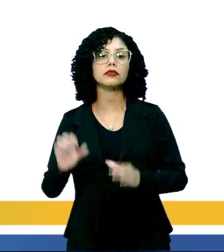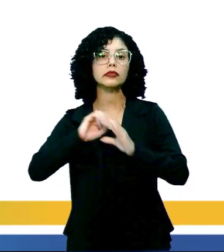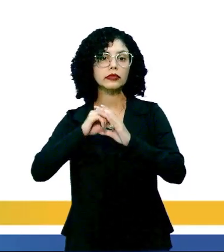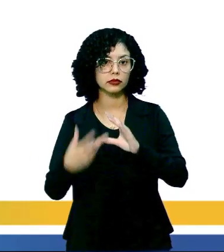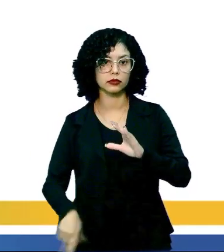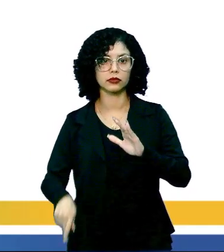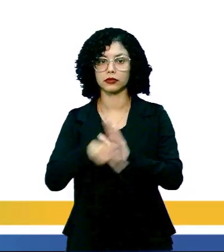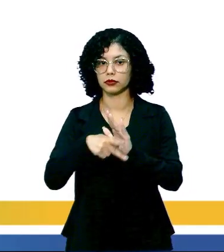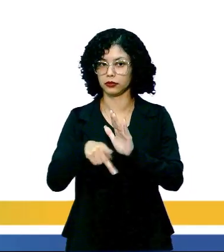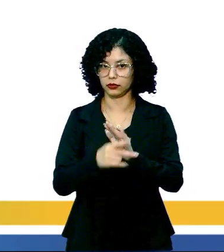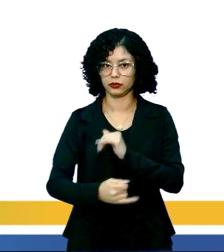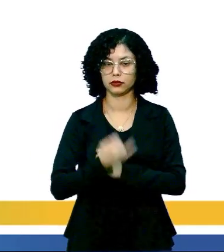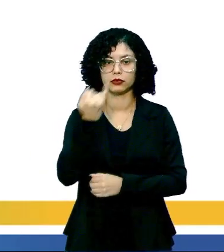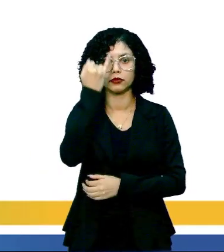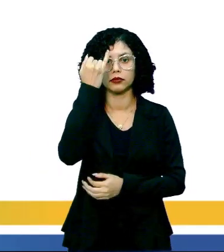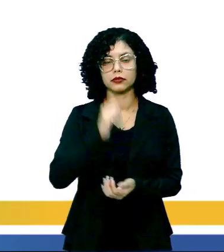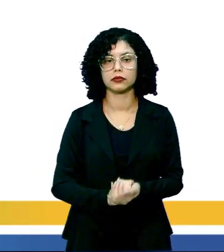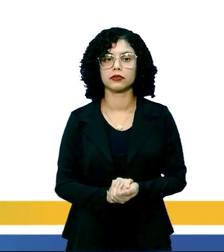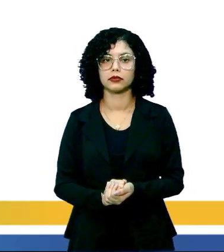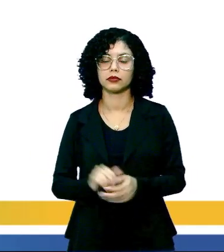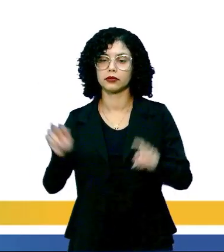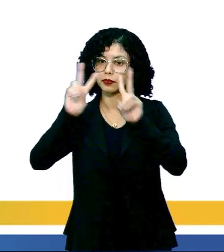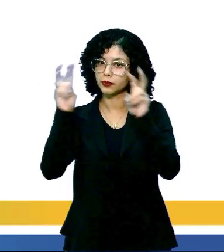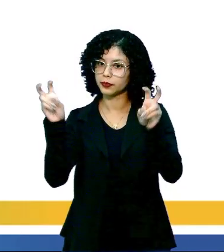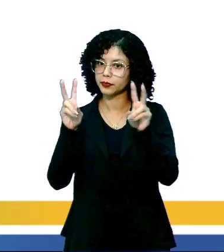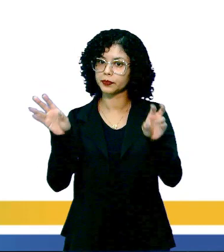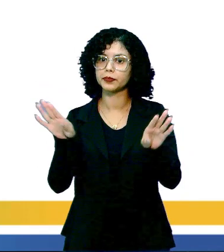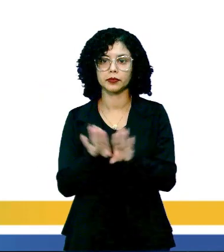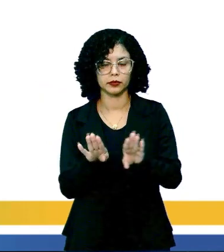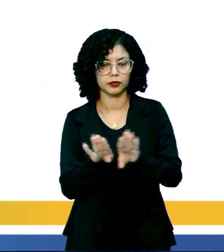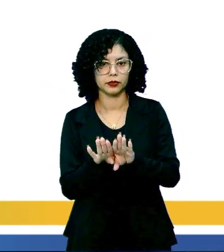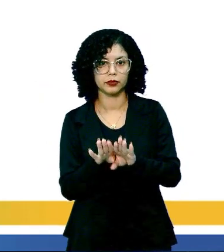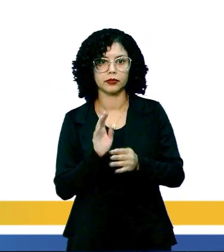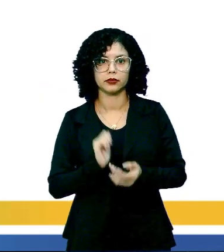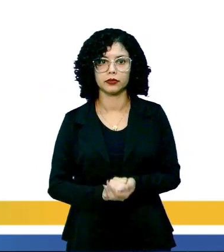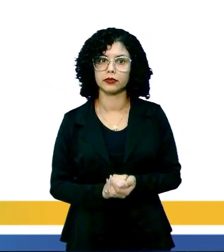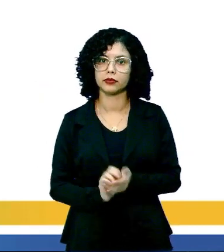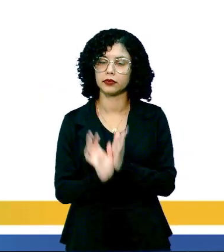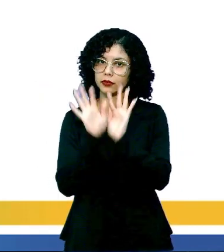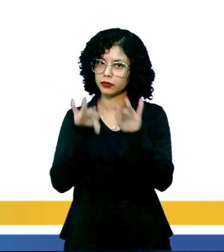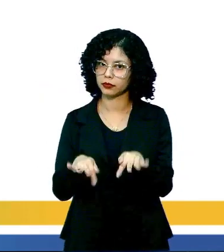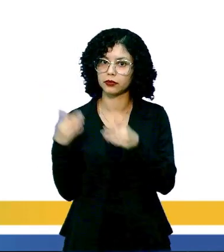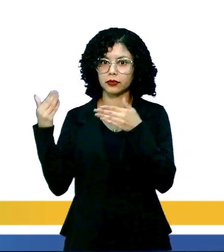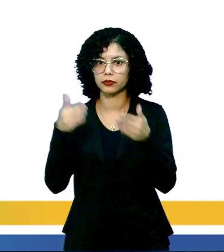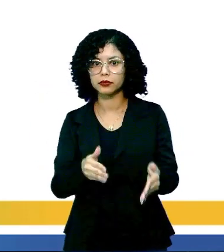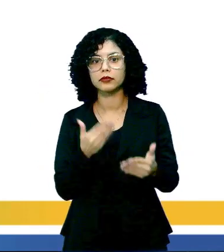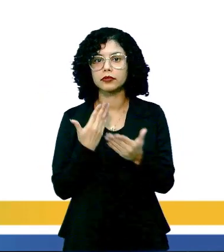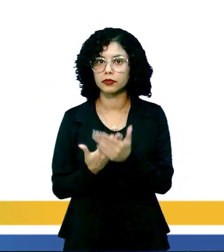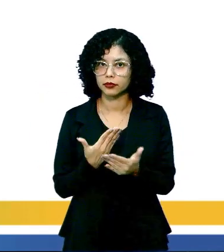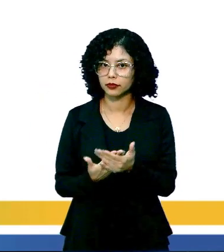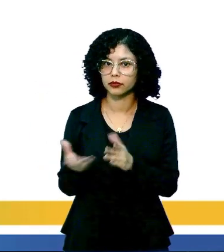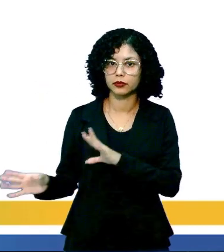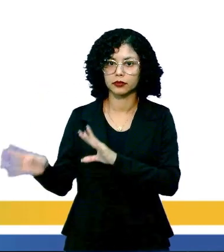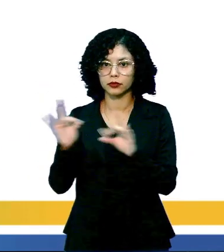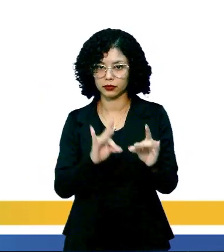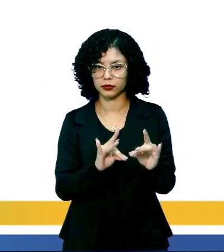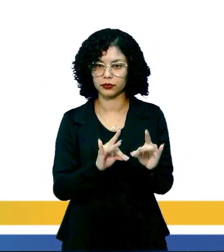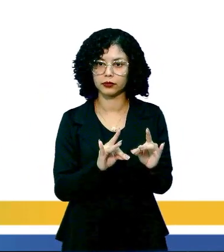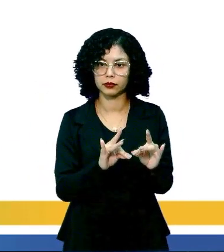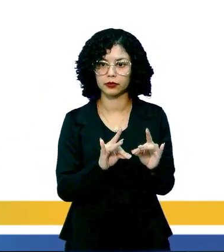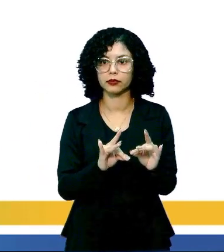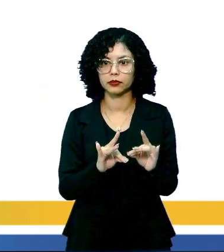As características principais, e a gente vai abordar de forma também bem sucinta, afinal, o objetivo dessa aula é